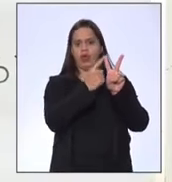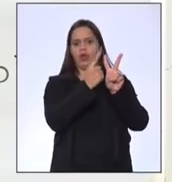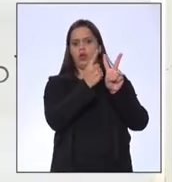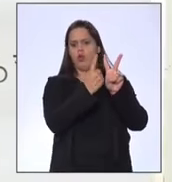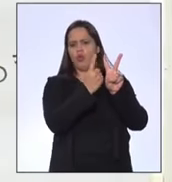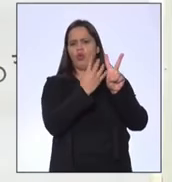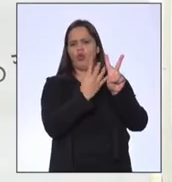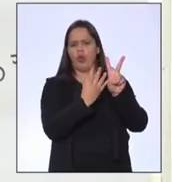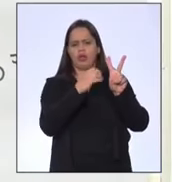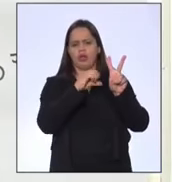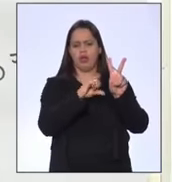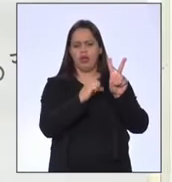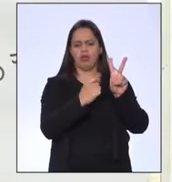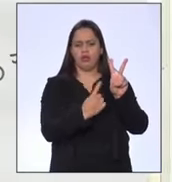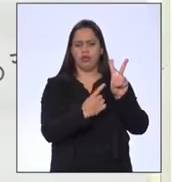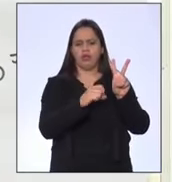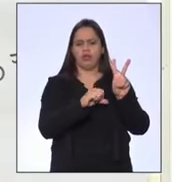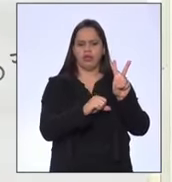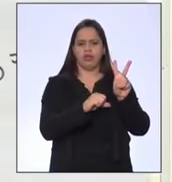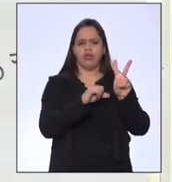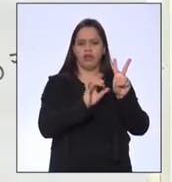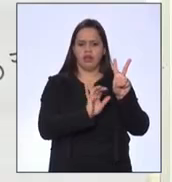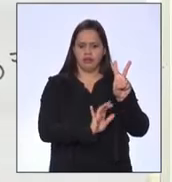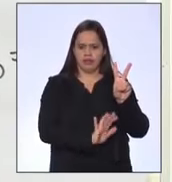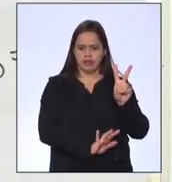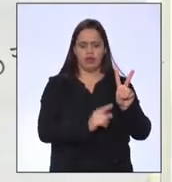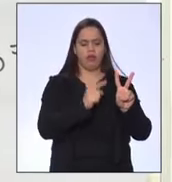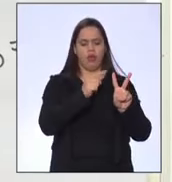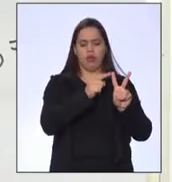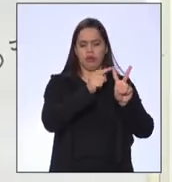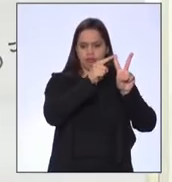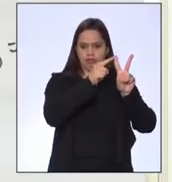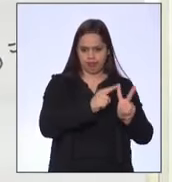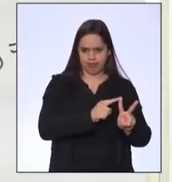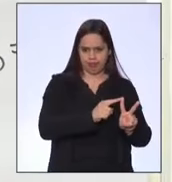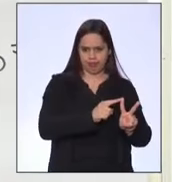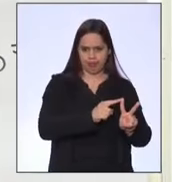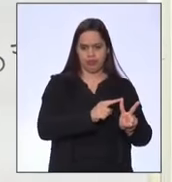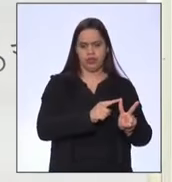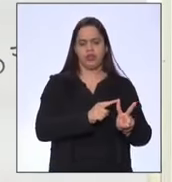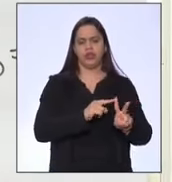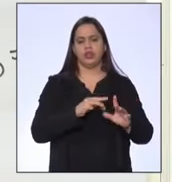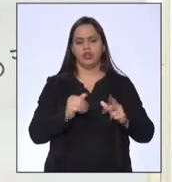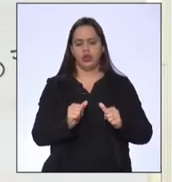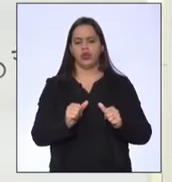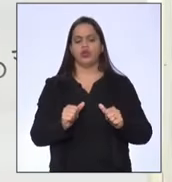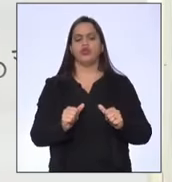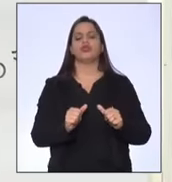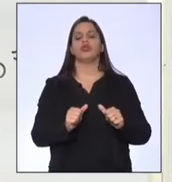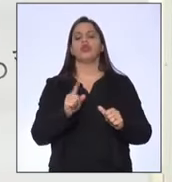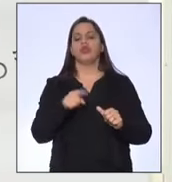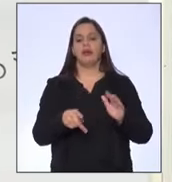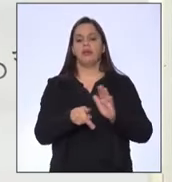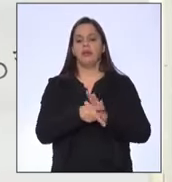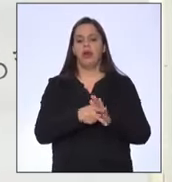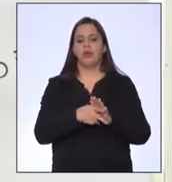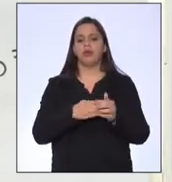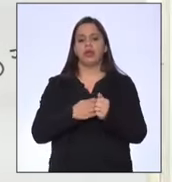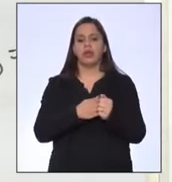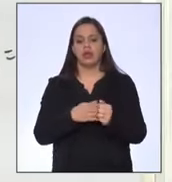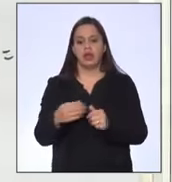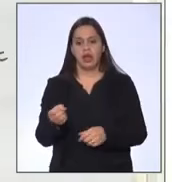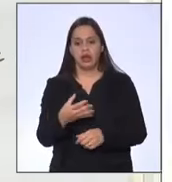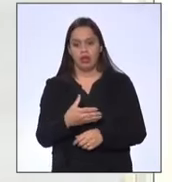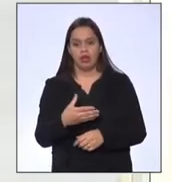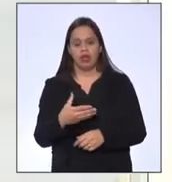o zero aqui, mas questão de conveniência, né? Mas os primeiros naturais quadrados perfeitos que guiam nossa atividade. Vamos